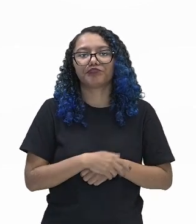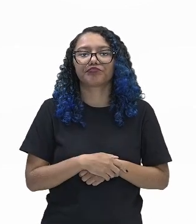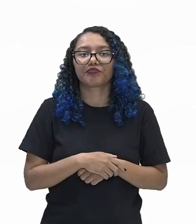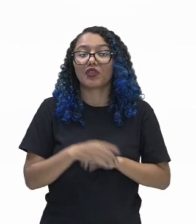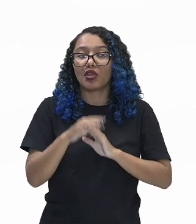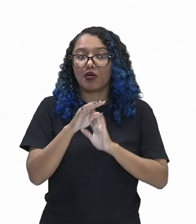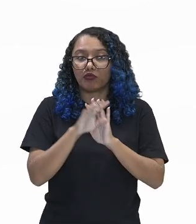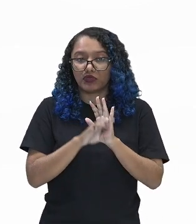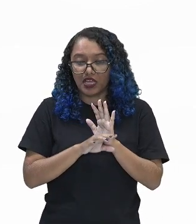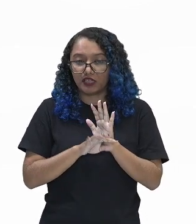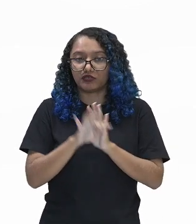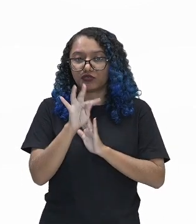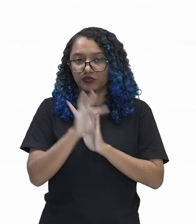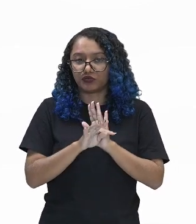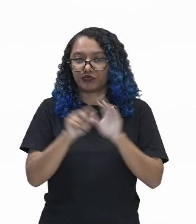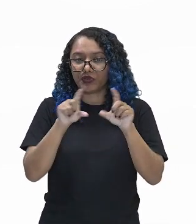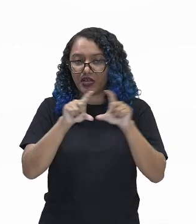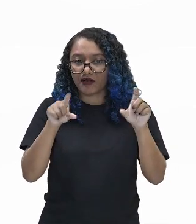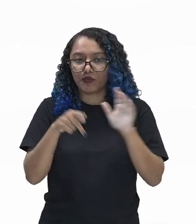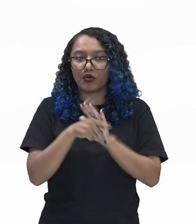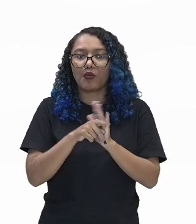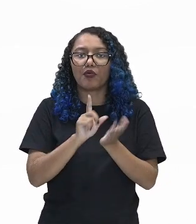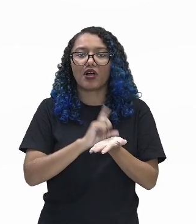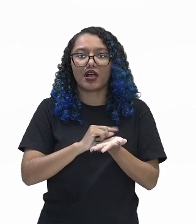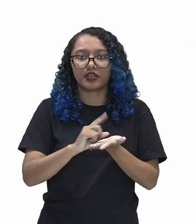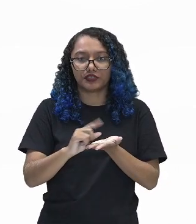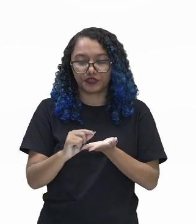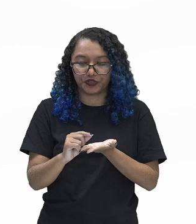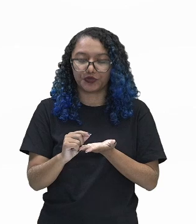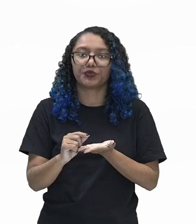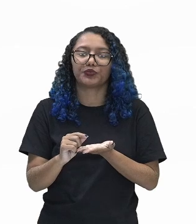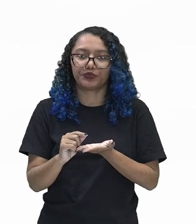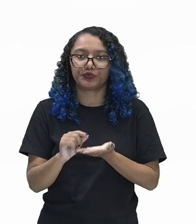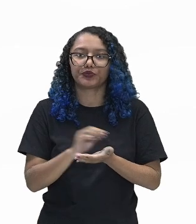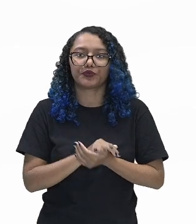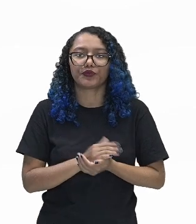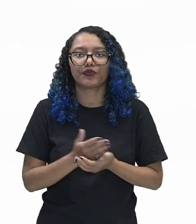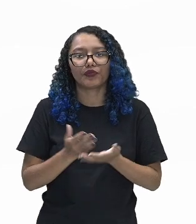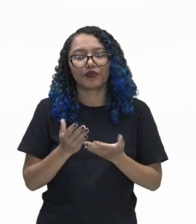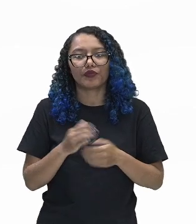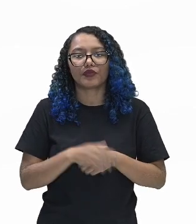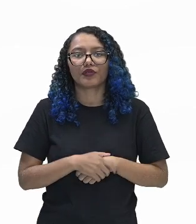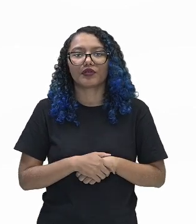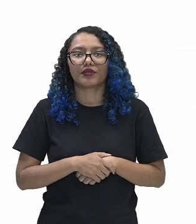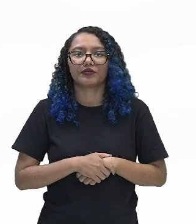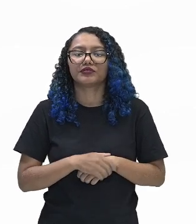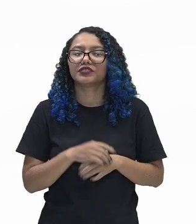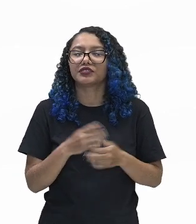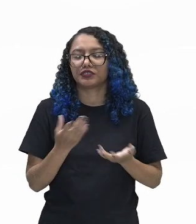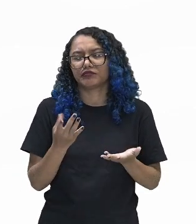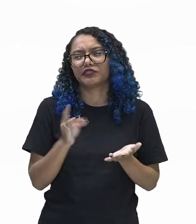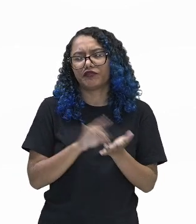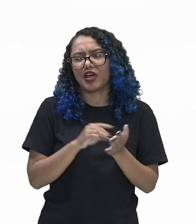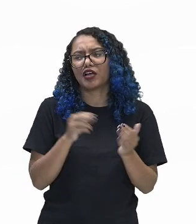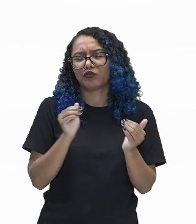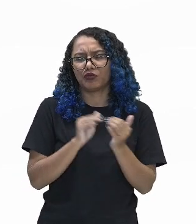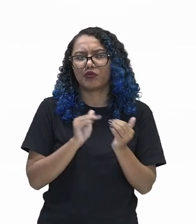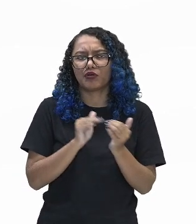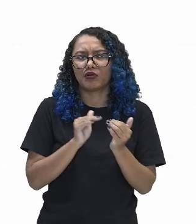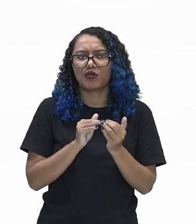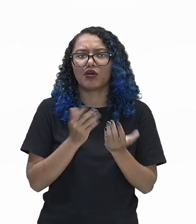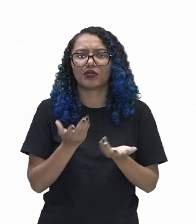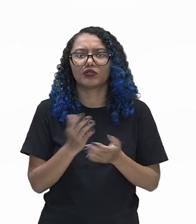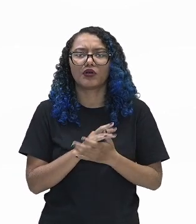a respeito de literatura indígena, e é justamente isso, meu povo. A questão da literatura indígena não é só dizer,